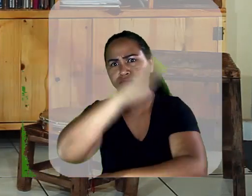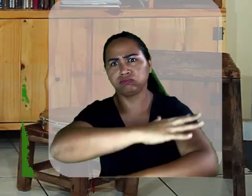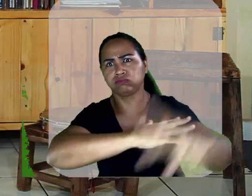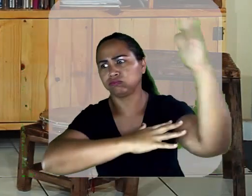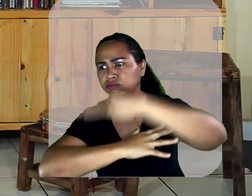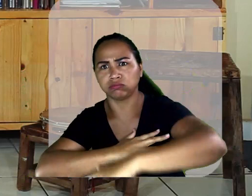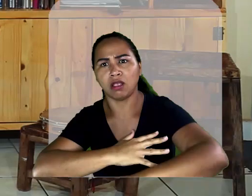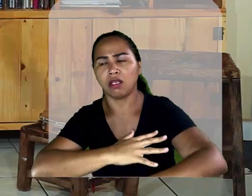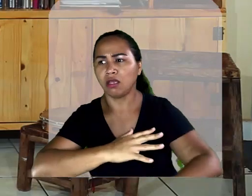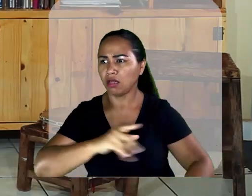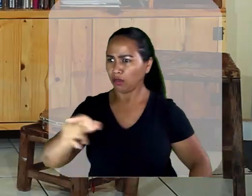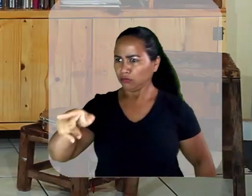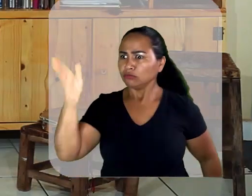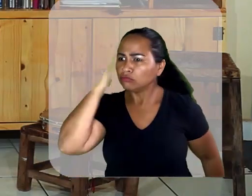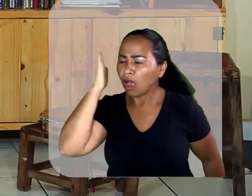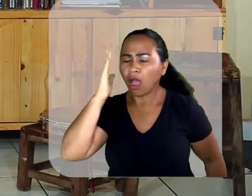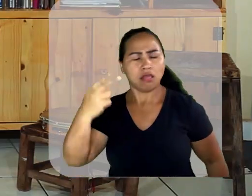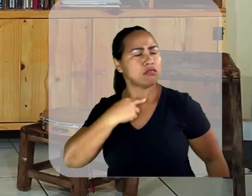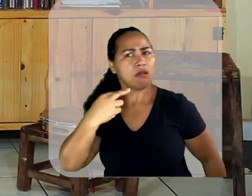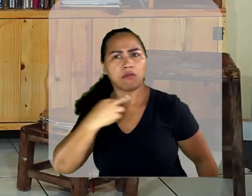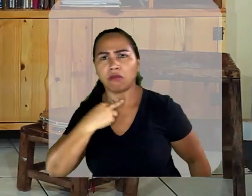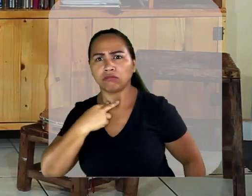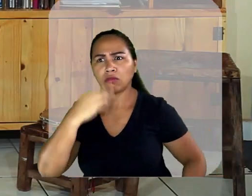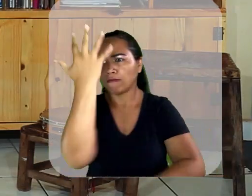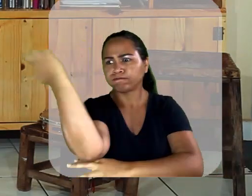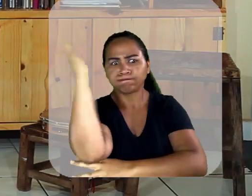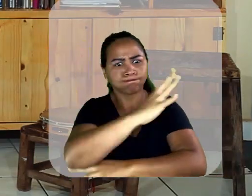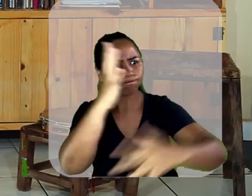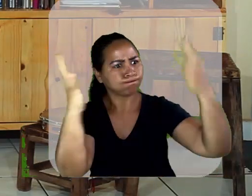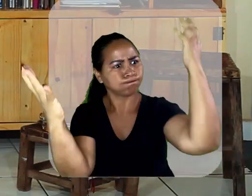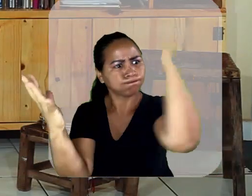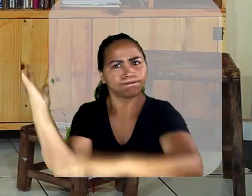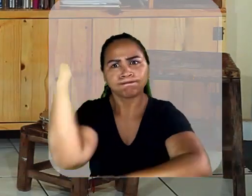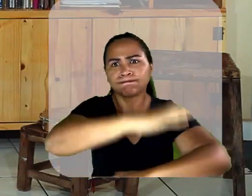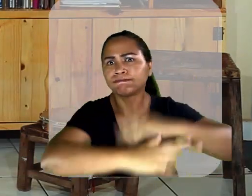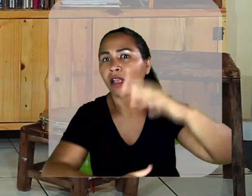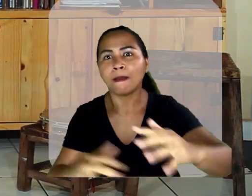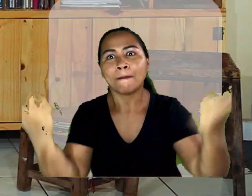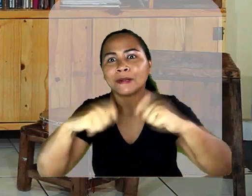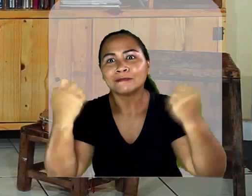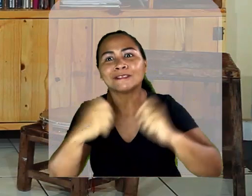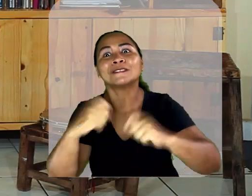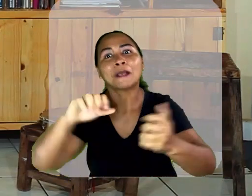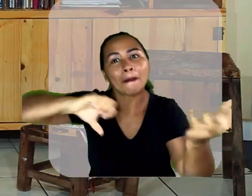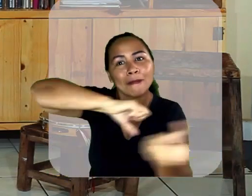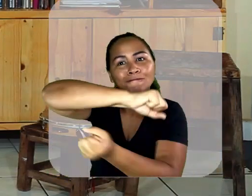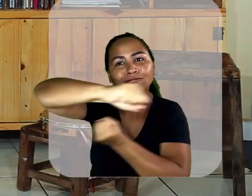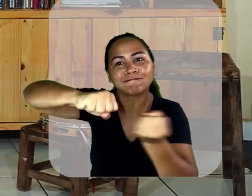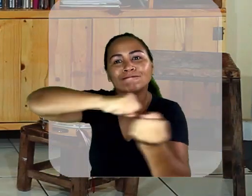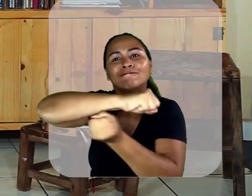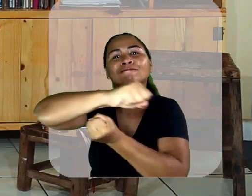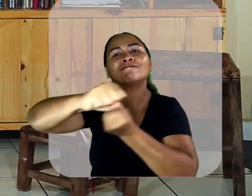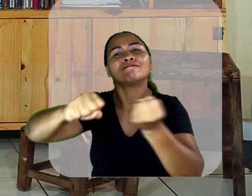palmeirais. Tu já sabes, não podemos derrubar, precisamos preservar as